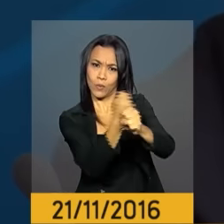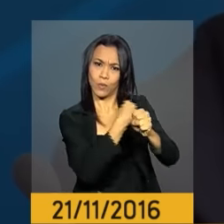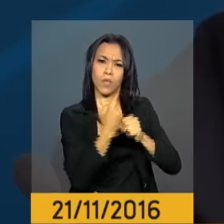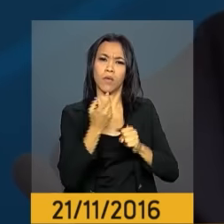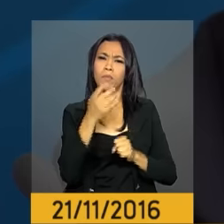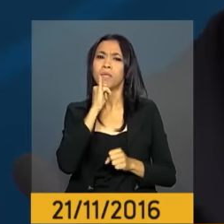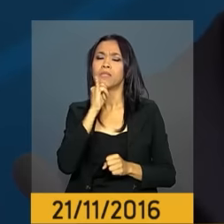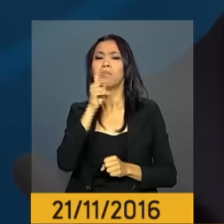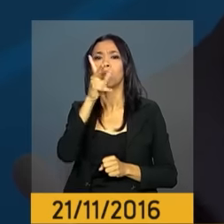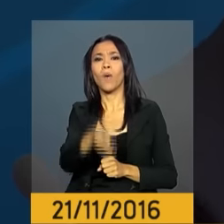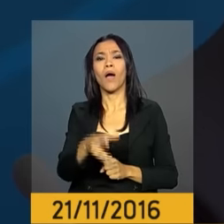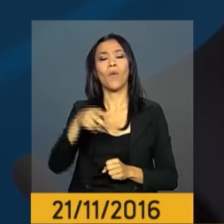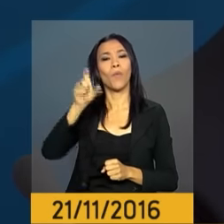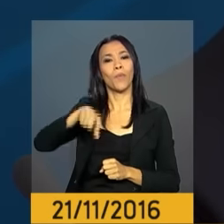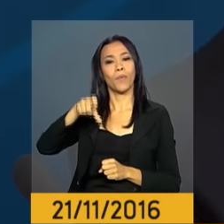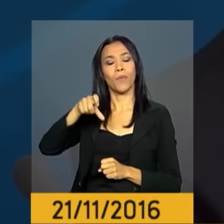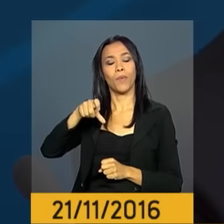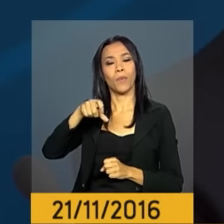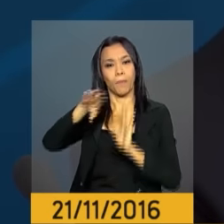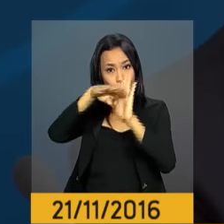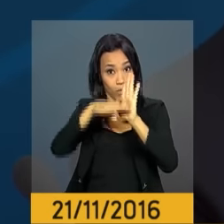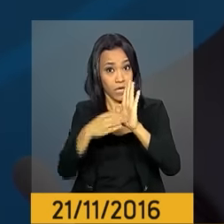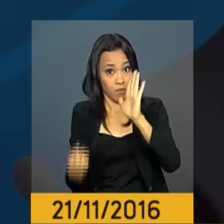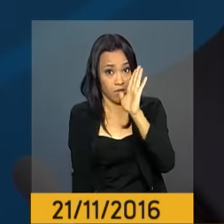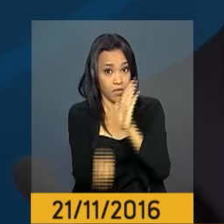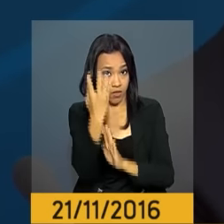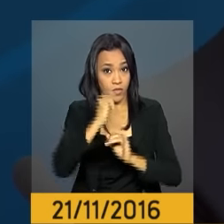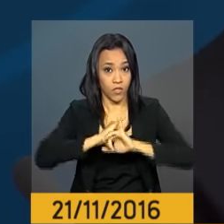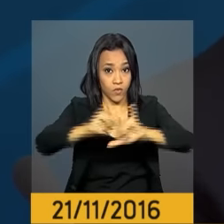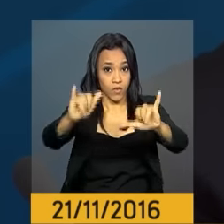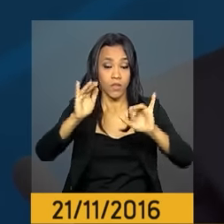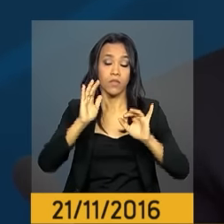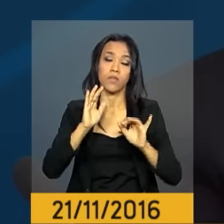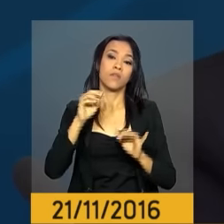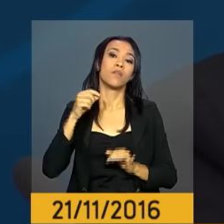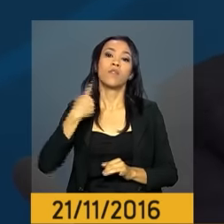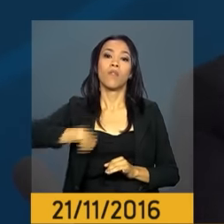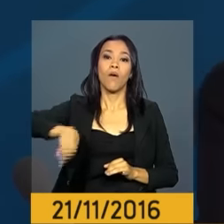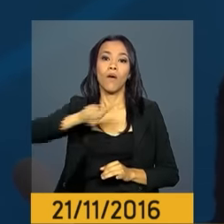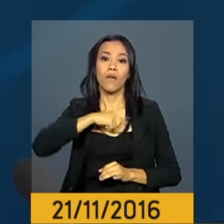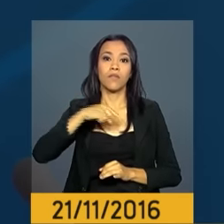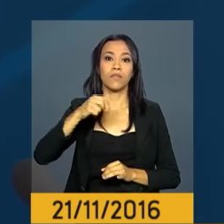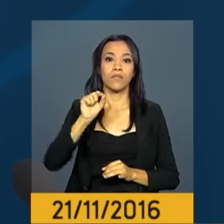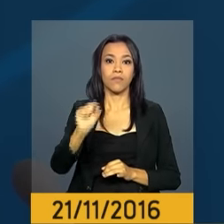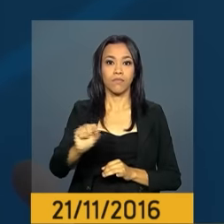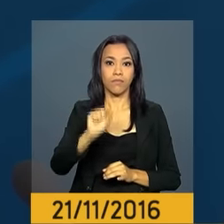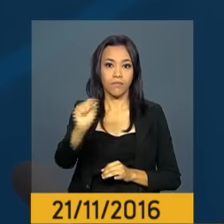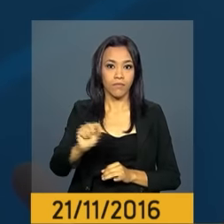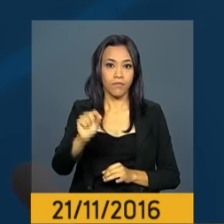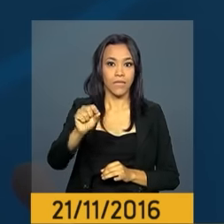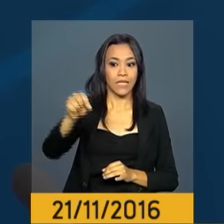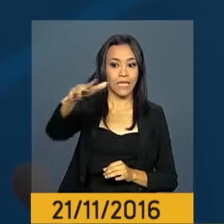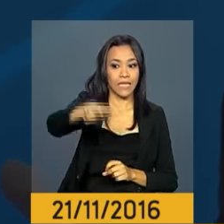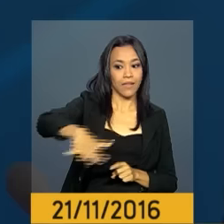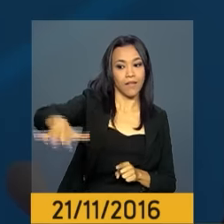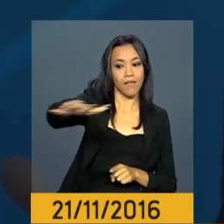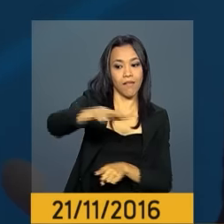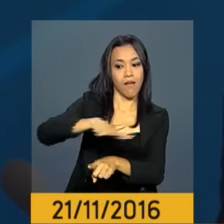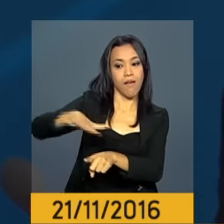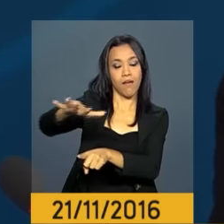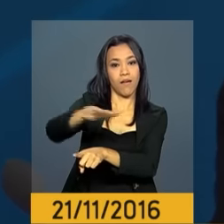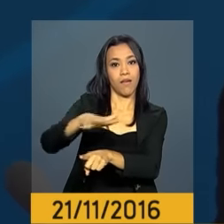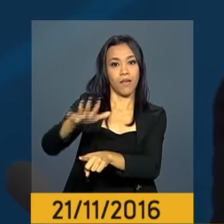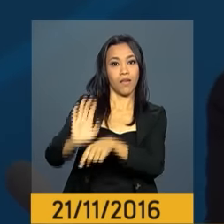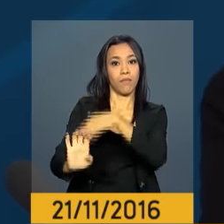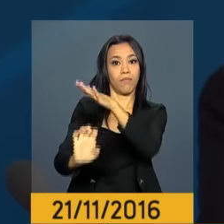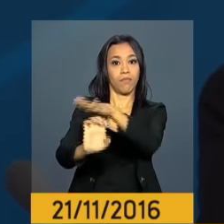lançamos, o programa Crescer, estamos abrindo espaço para o protagonismo do setor privado.